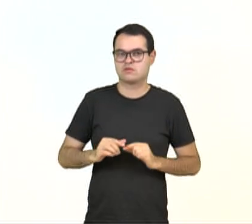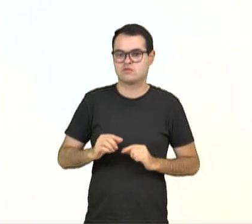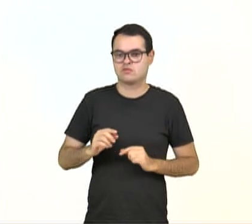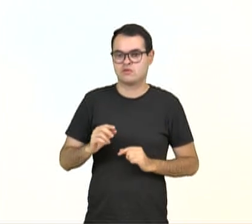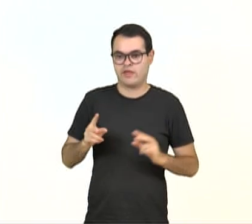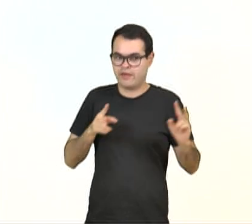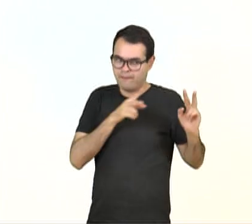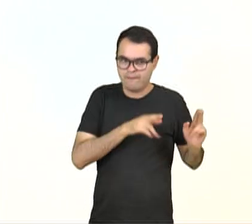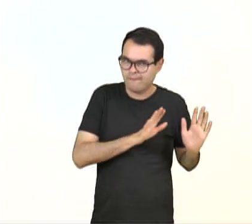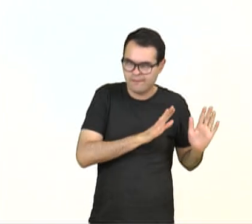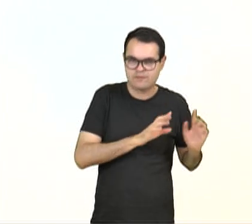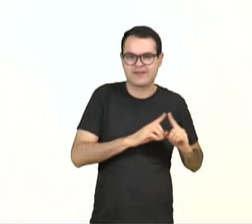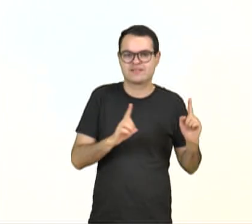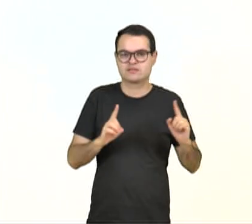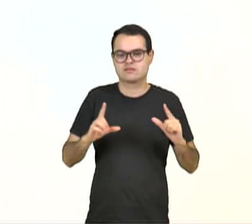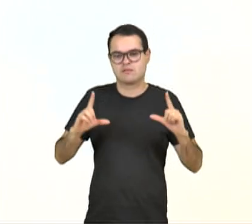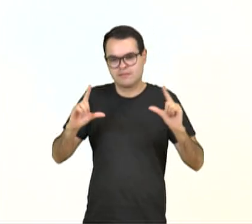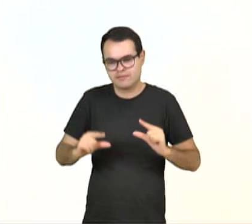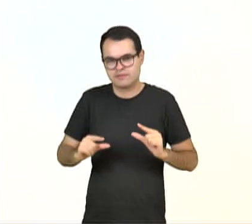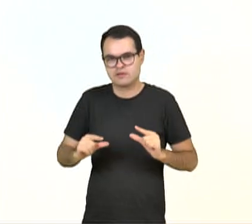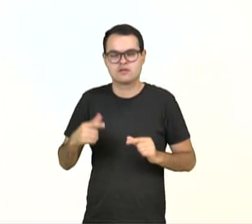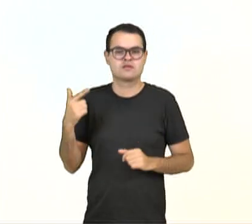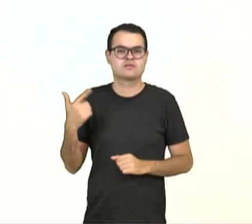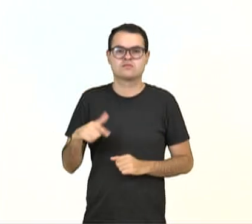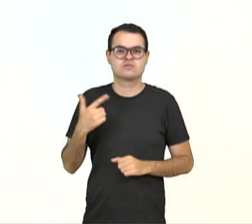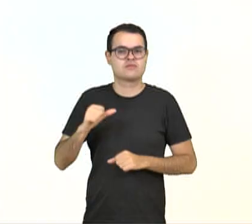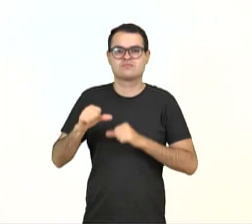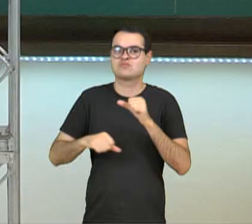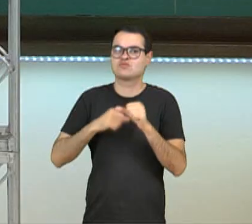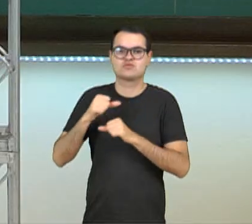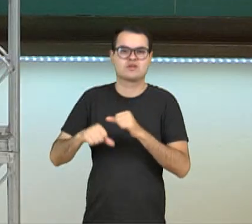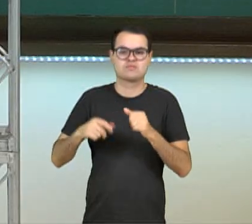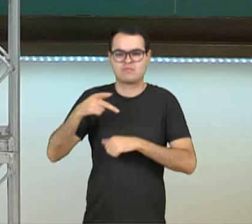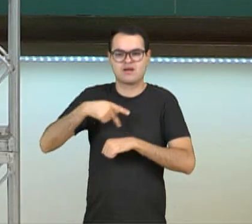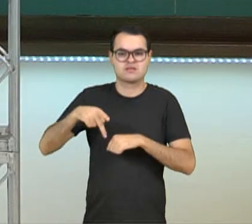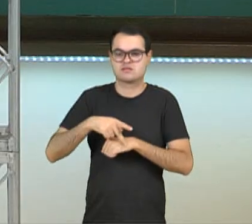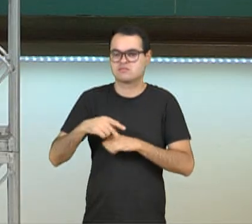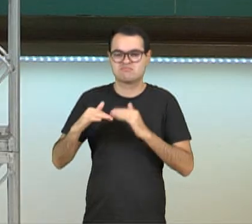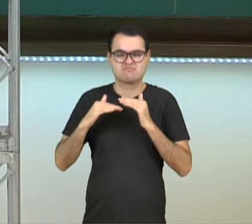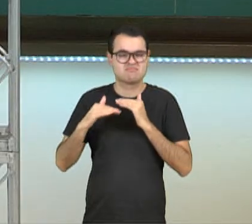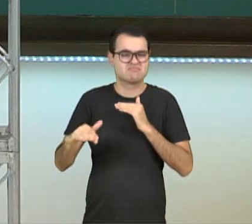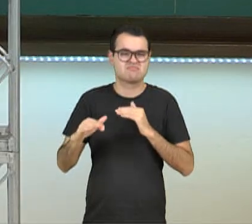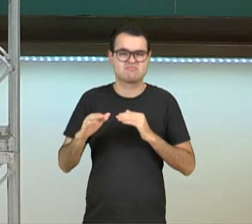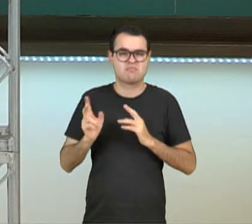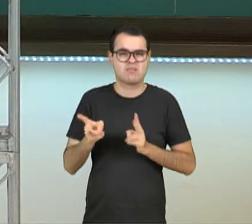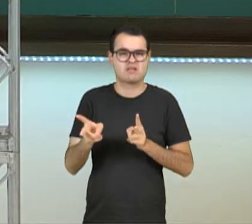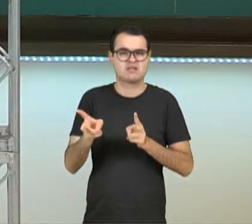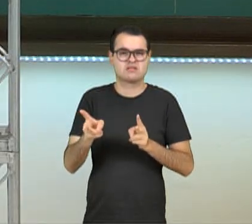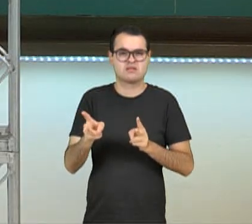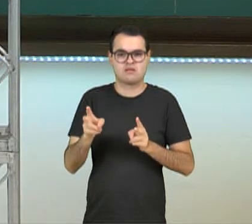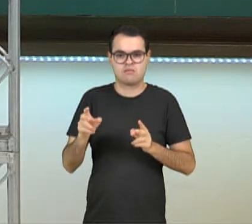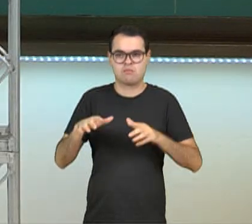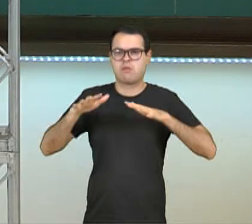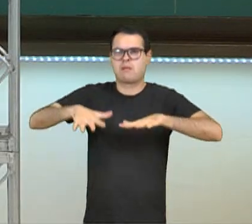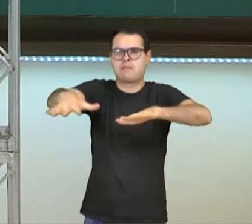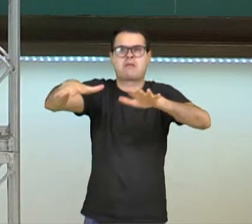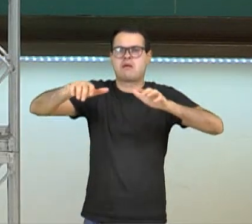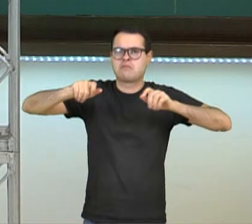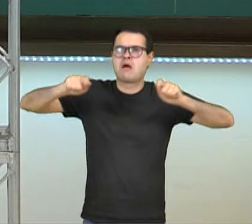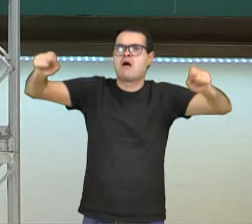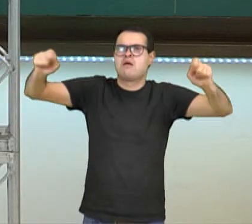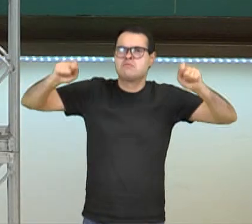intensa, consequentemente, não houve mudança no país. Mudaram ali uma coisinha e outra, porque eles não fizeram grandes